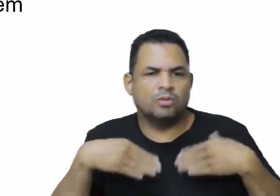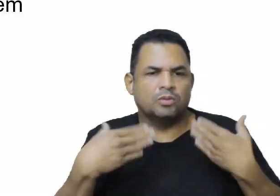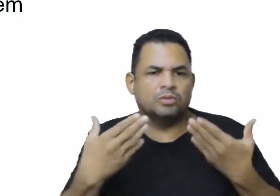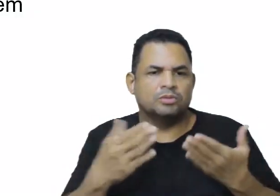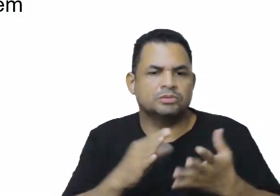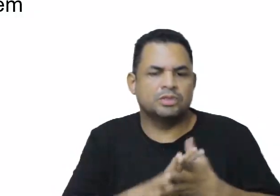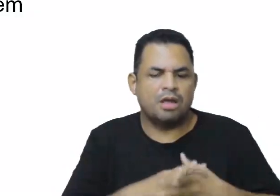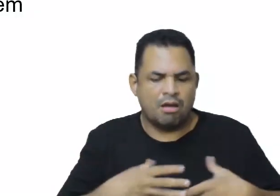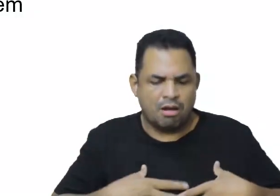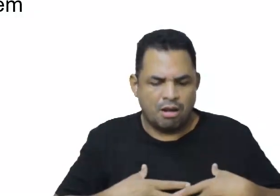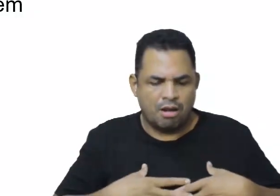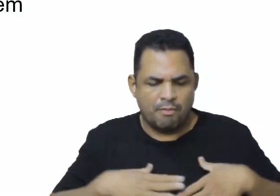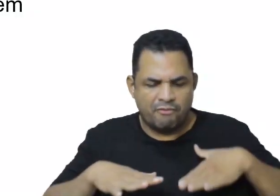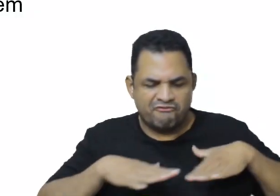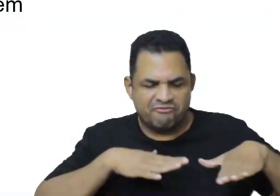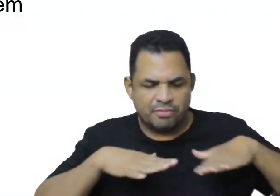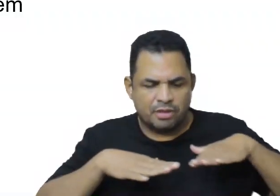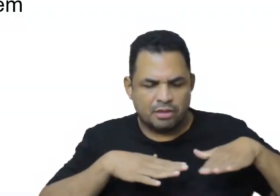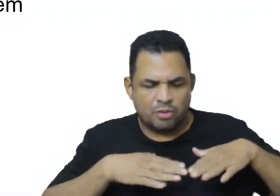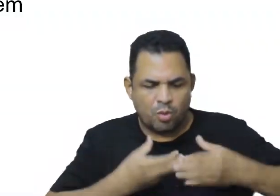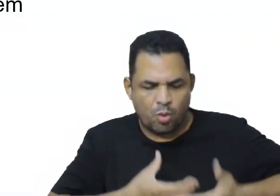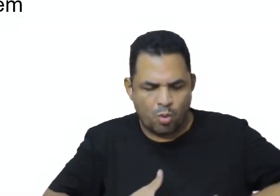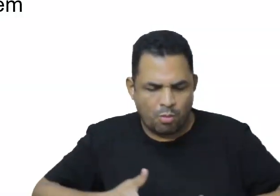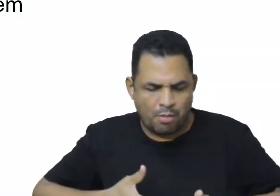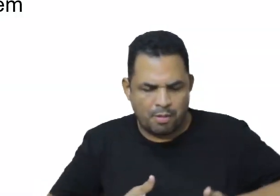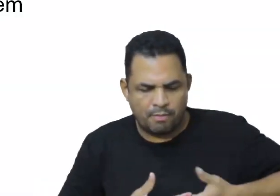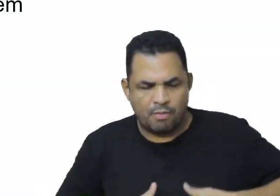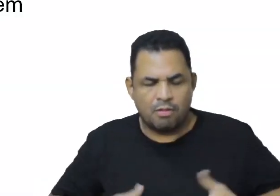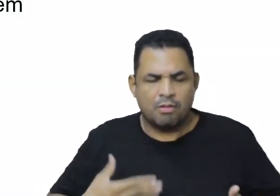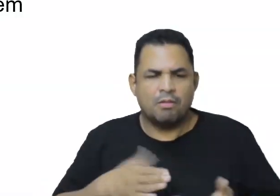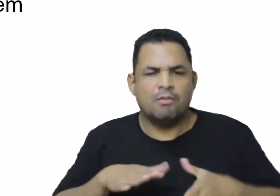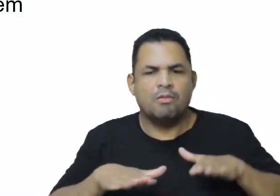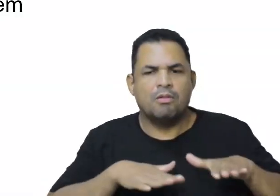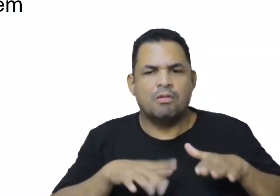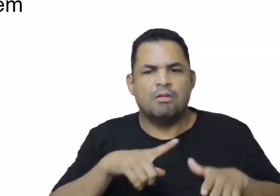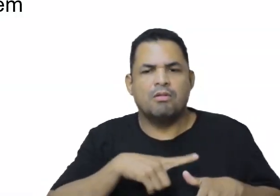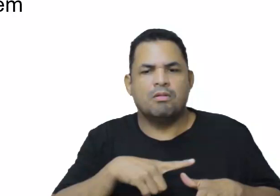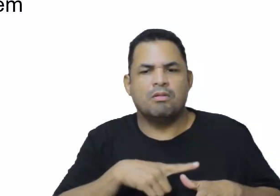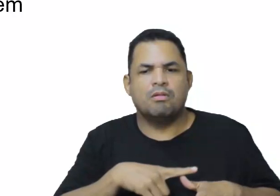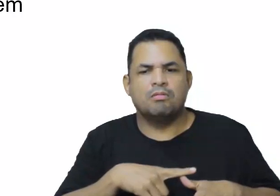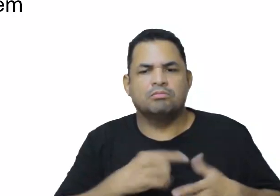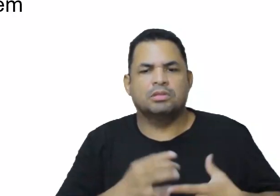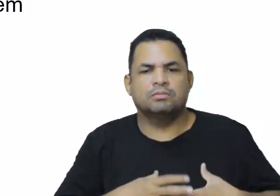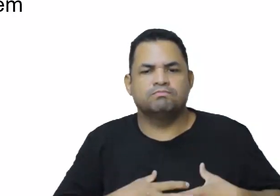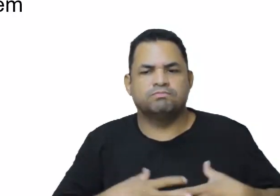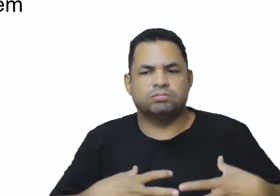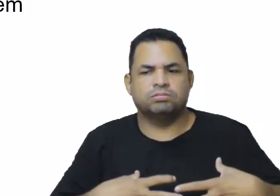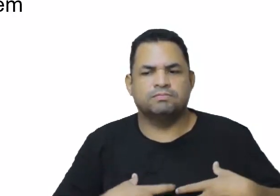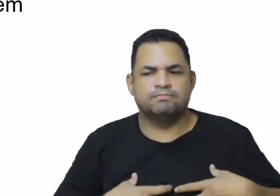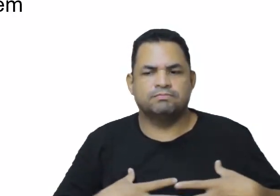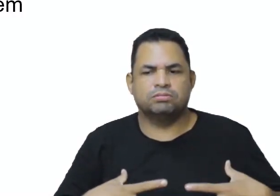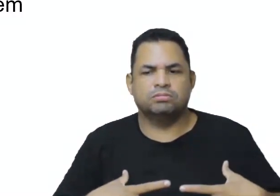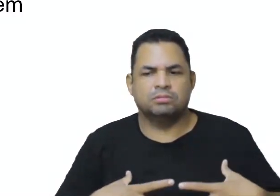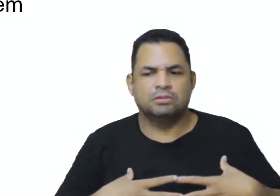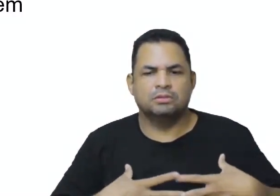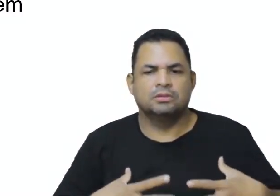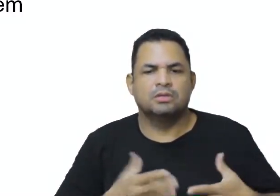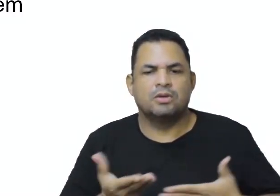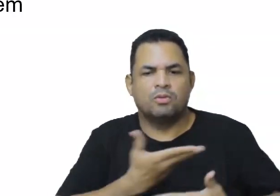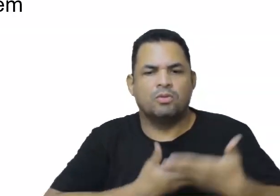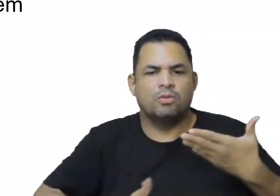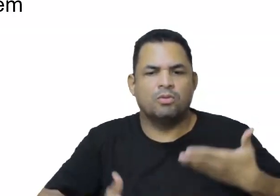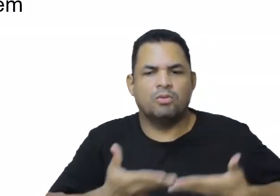bebê mexeu, né? É nessa situação aqui, ele começa a ter alguns espasmos e começa ali a